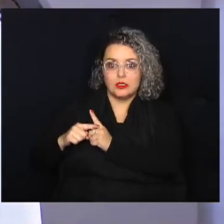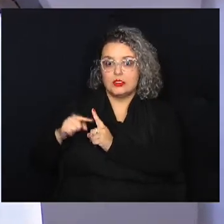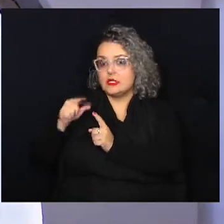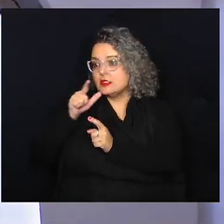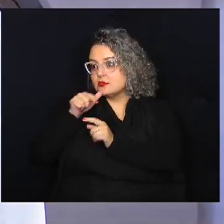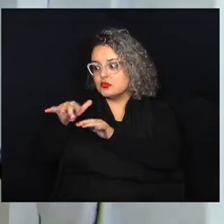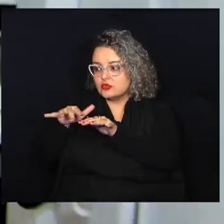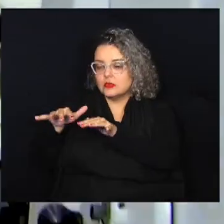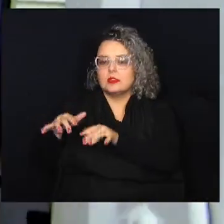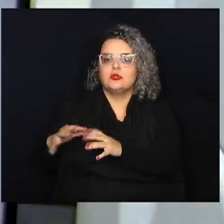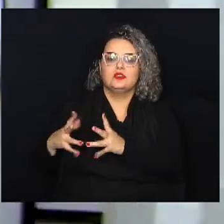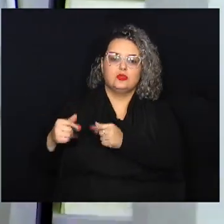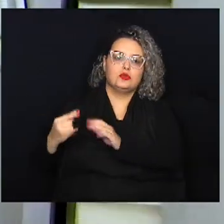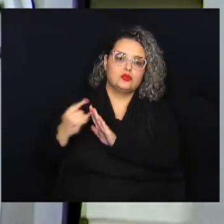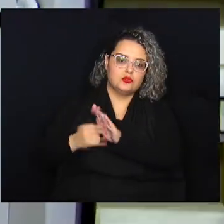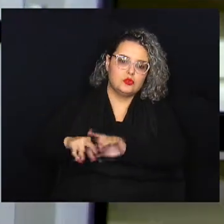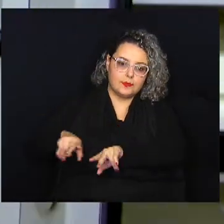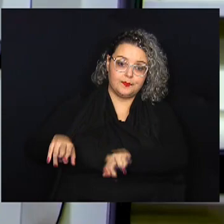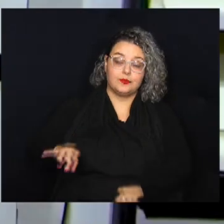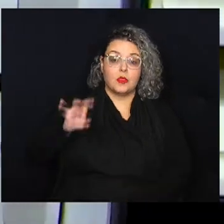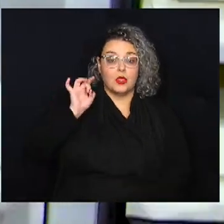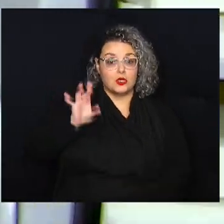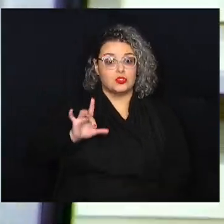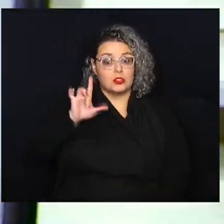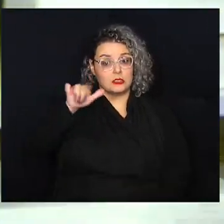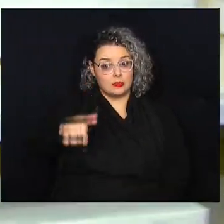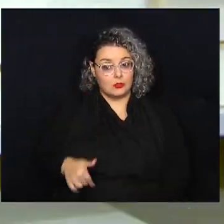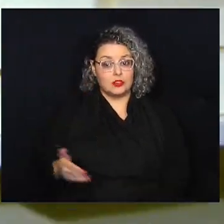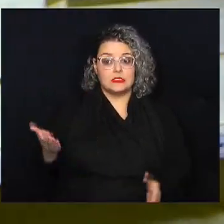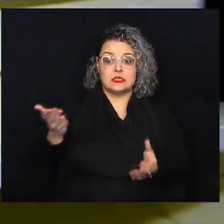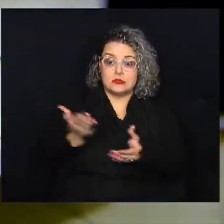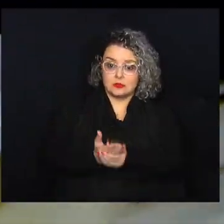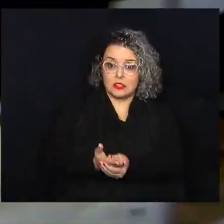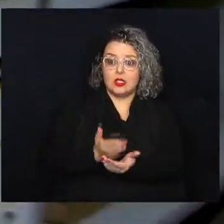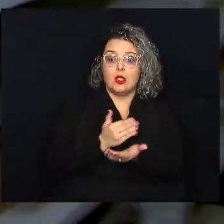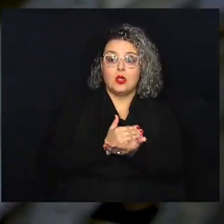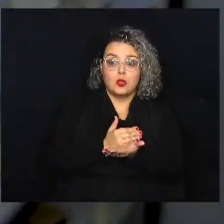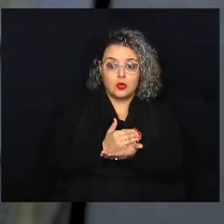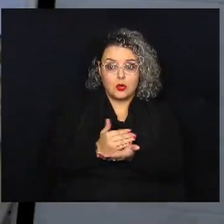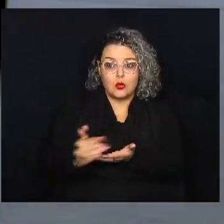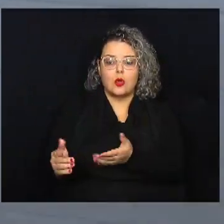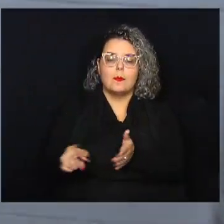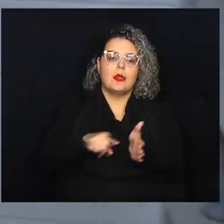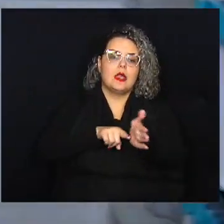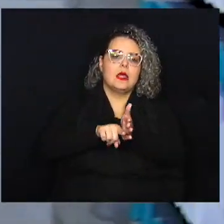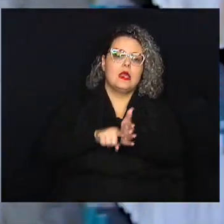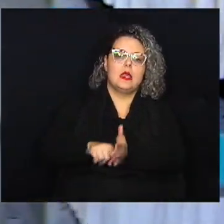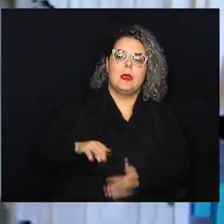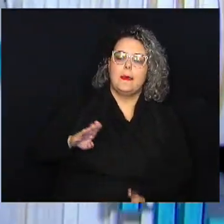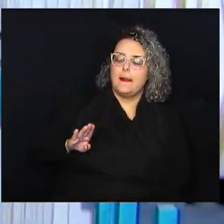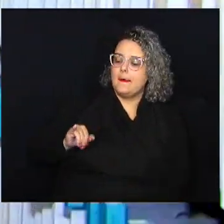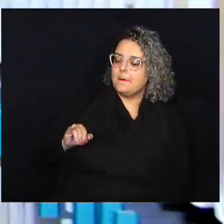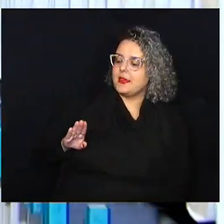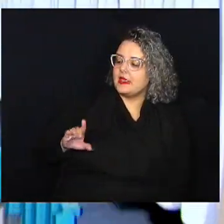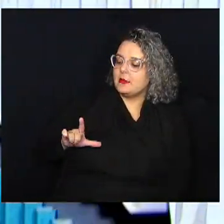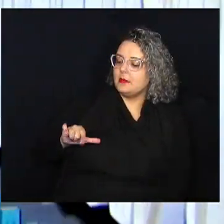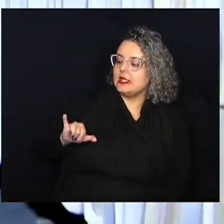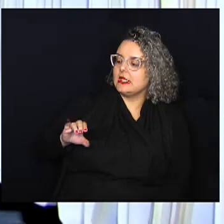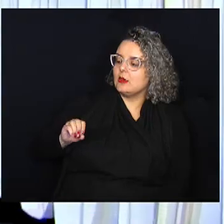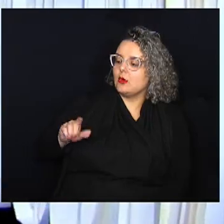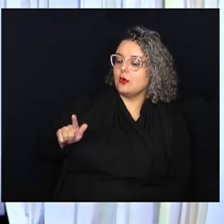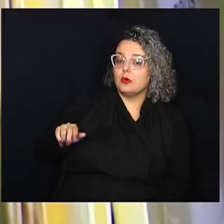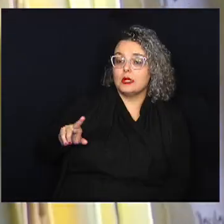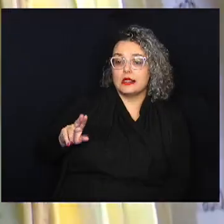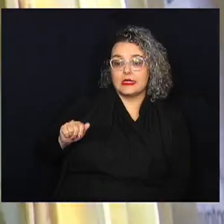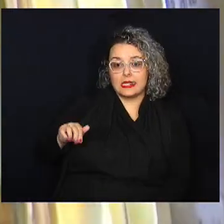dos documentos. Somente após estes processos é que começa a pesquisa bibliográfica, identificação